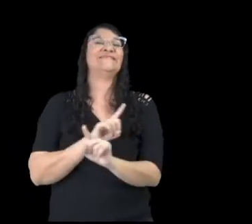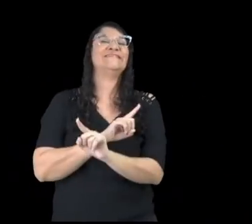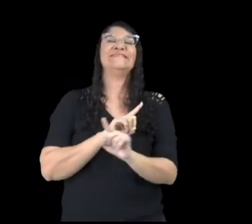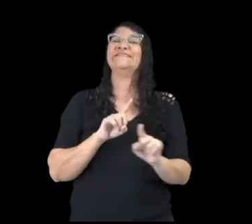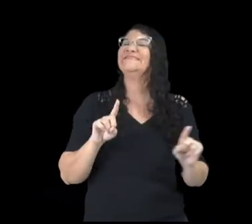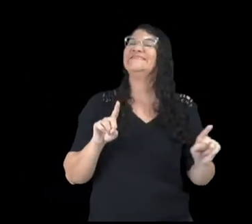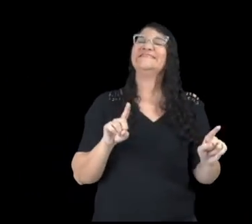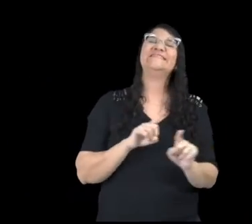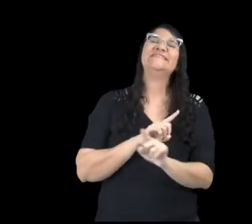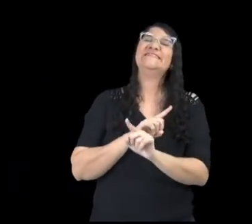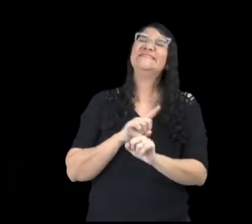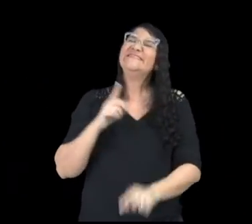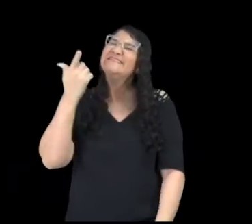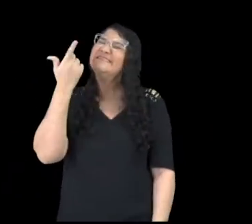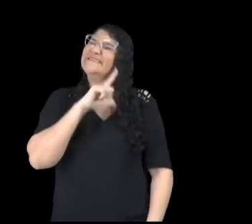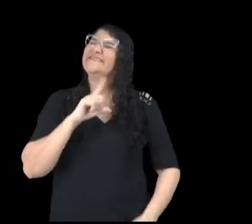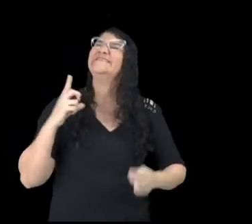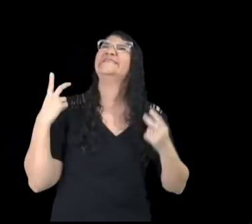vencer,